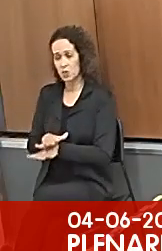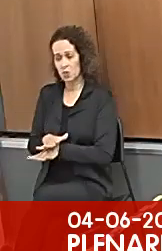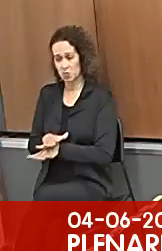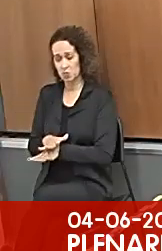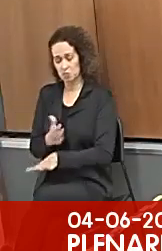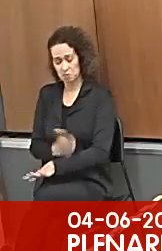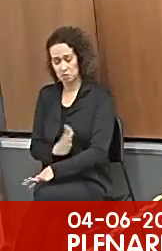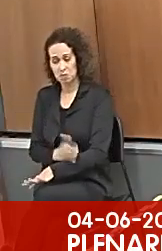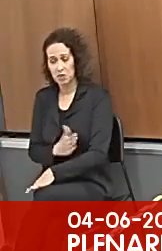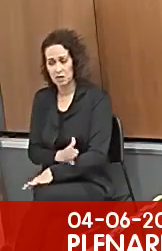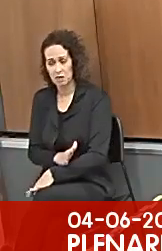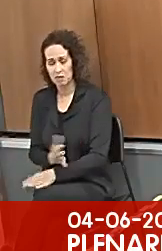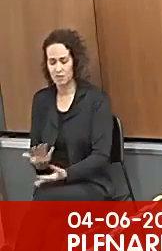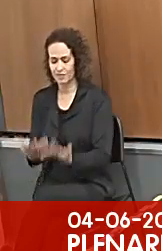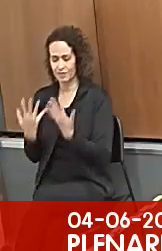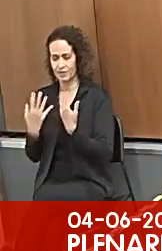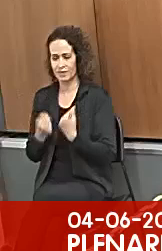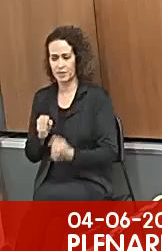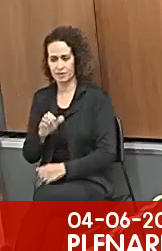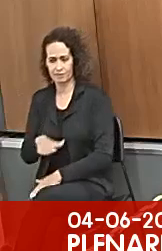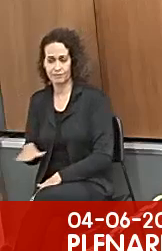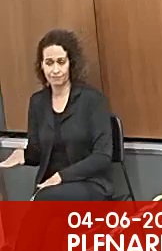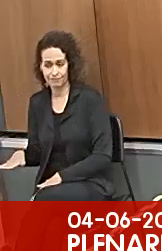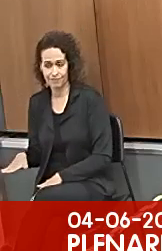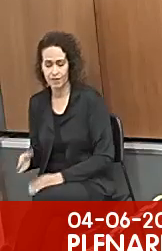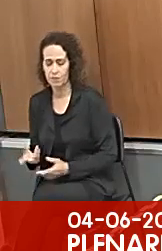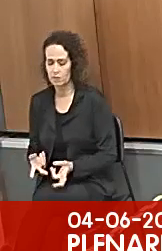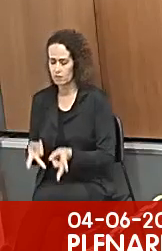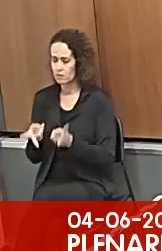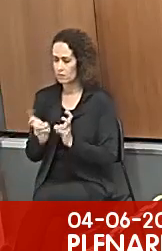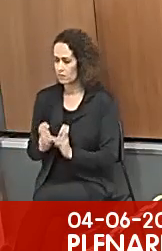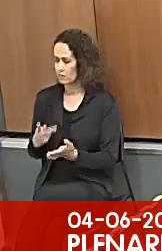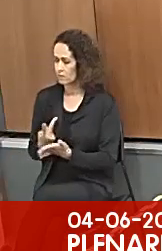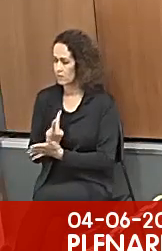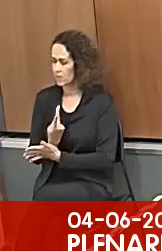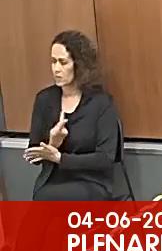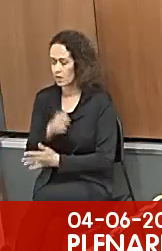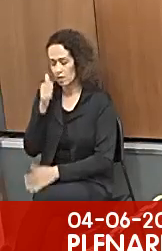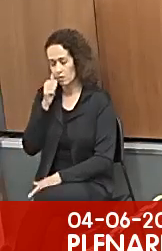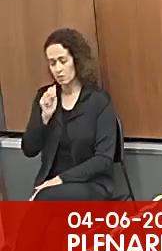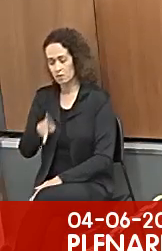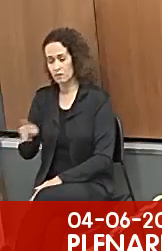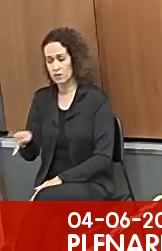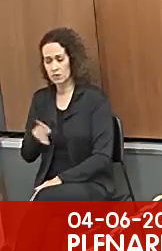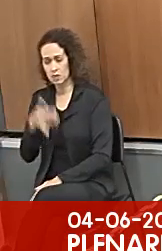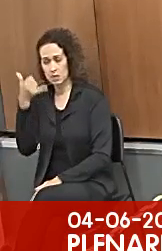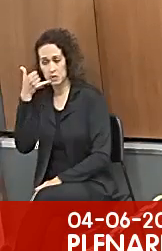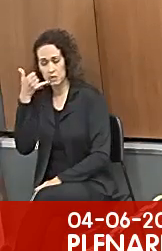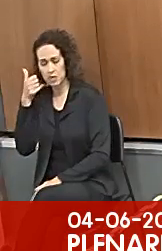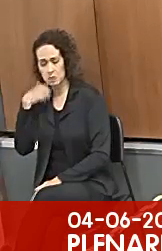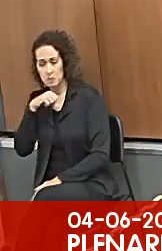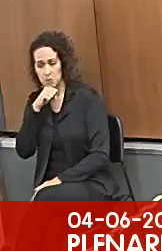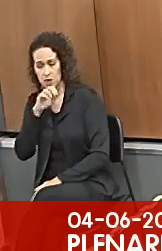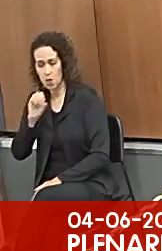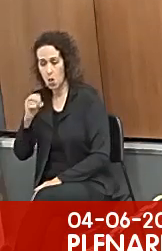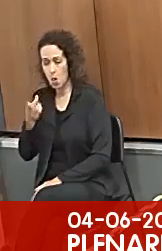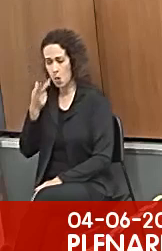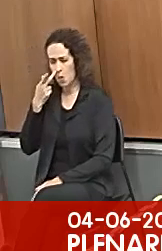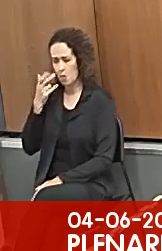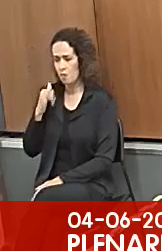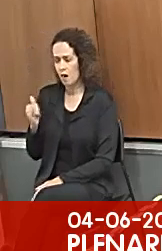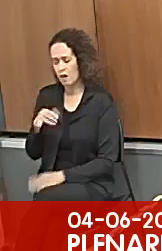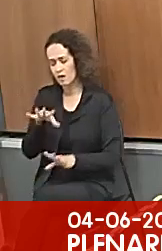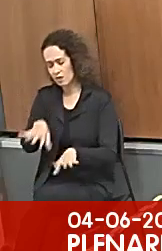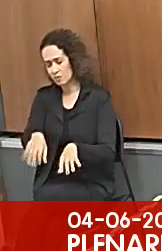crianças. E a gente vê acontecer de professora mandar ligar para a mãe ou para o pai levar o filho